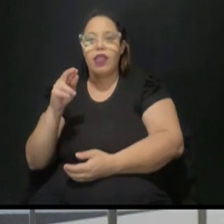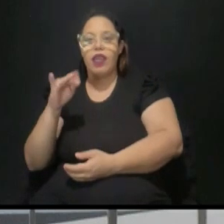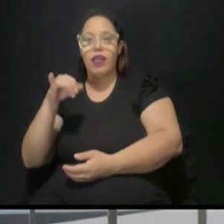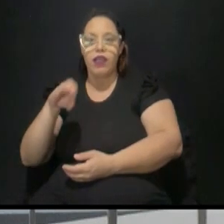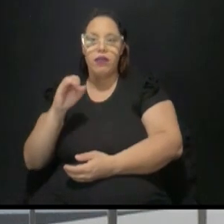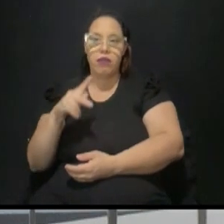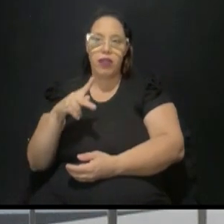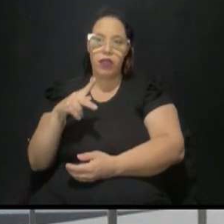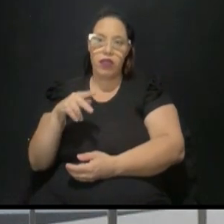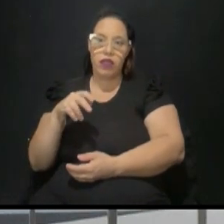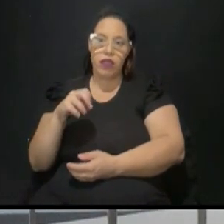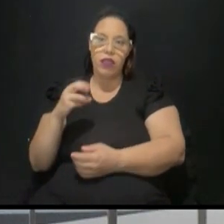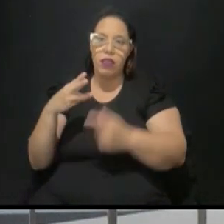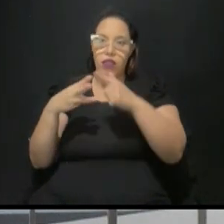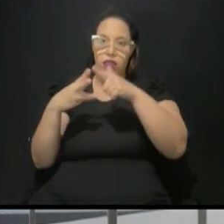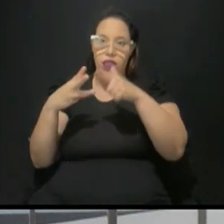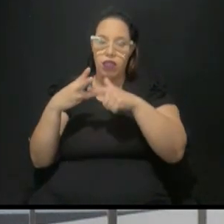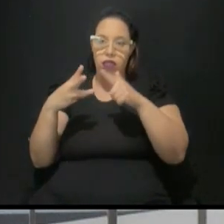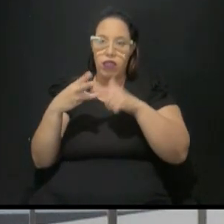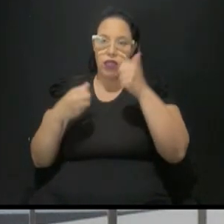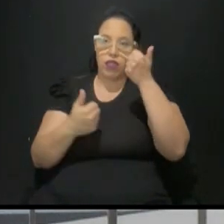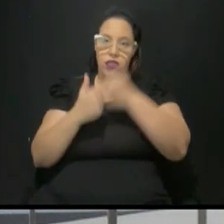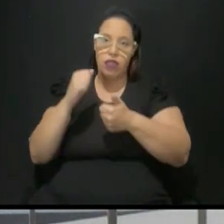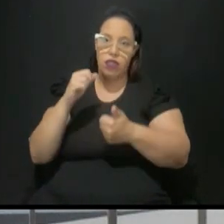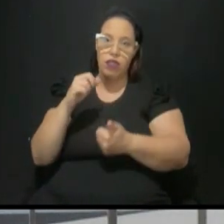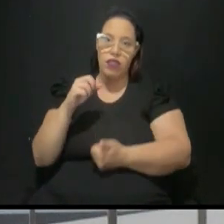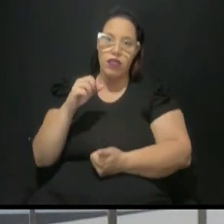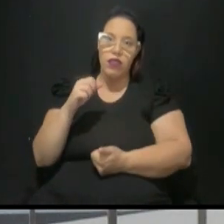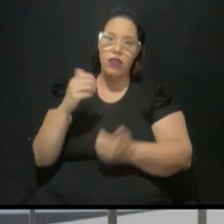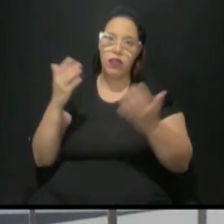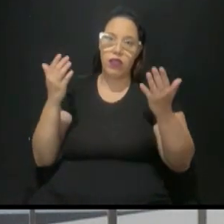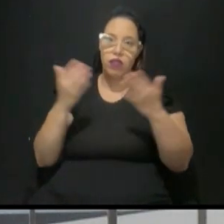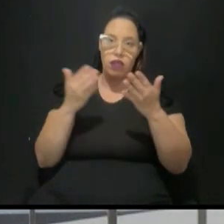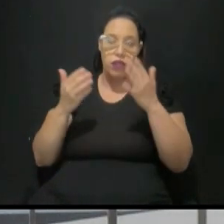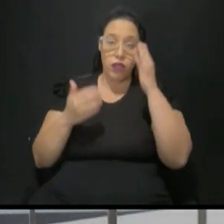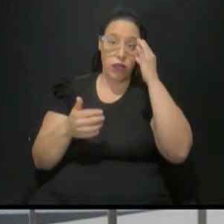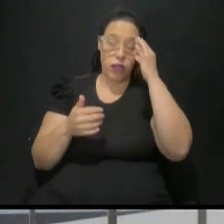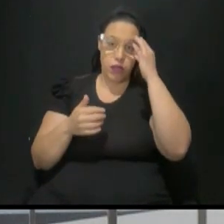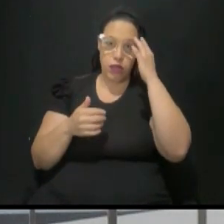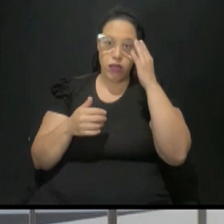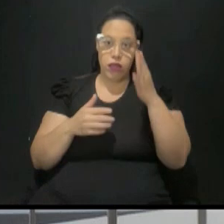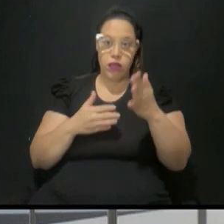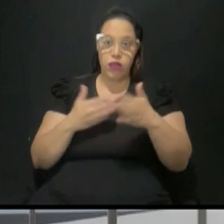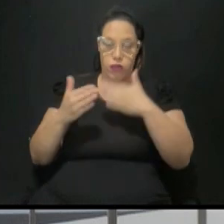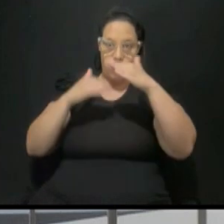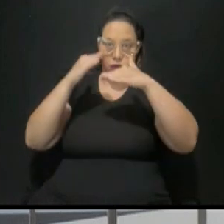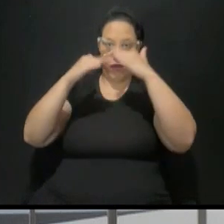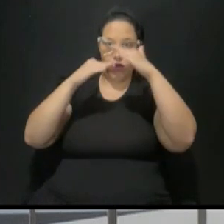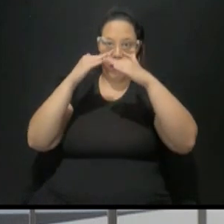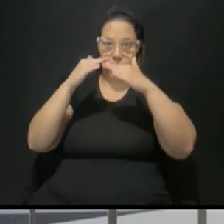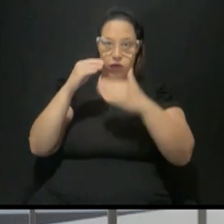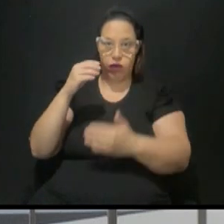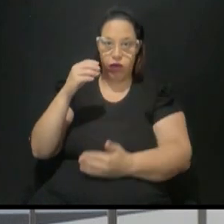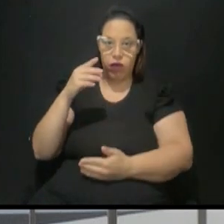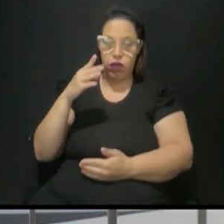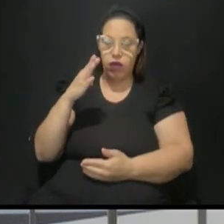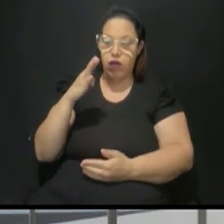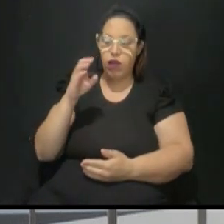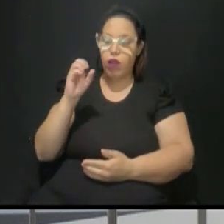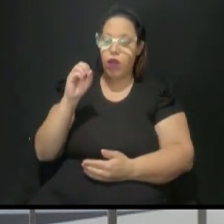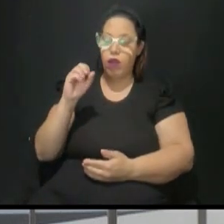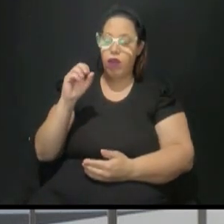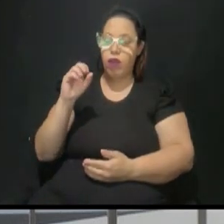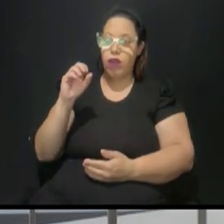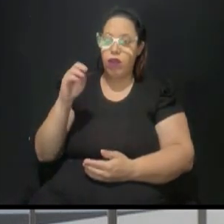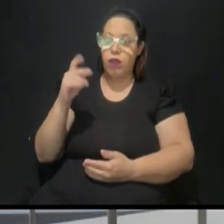3 modalidades esportivas, né? Hoje sendo desenvolvidas, que é a bocha paralímpica, o handebol em cadeiras